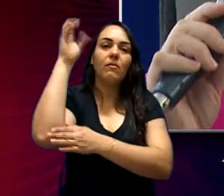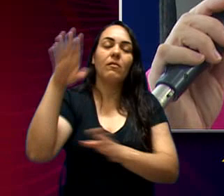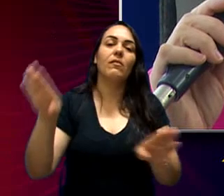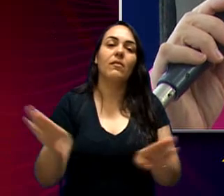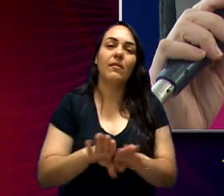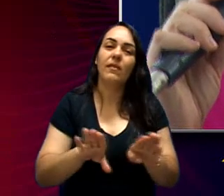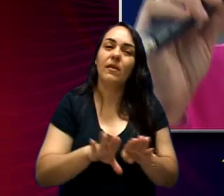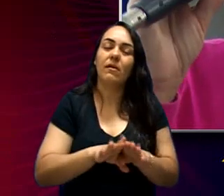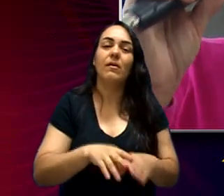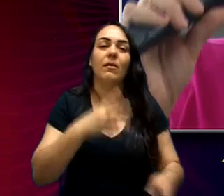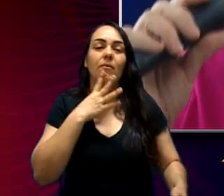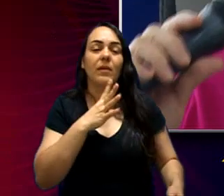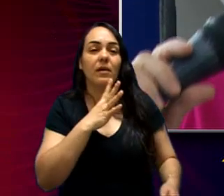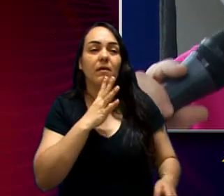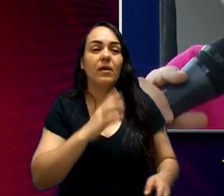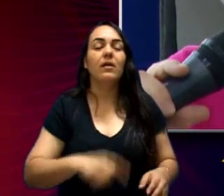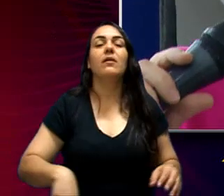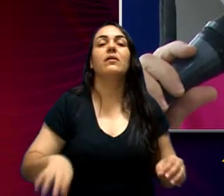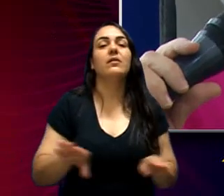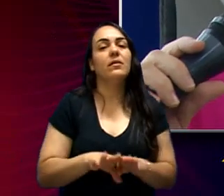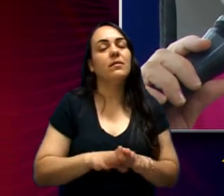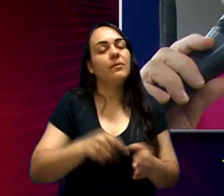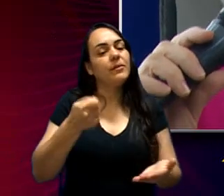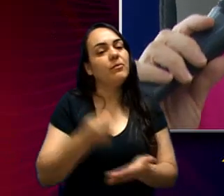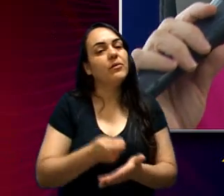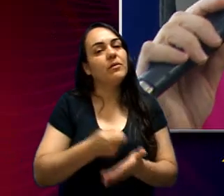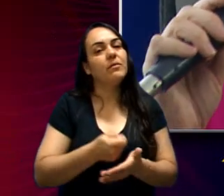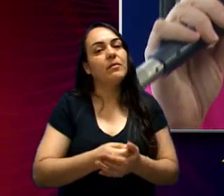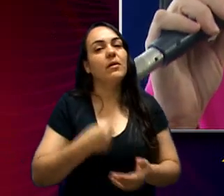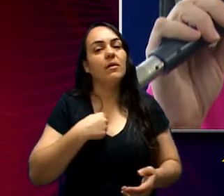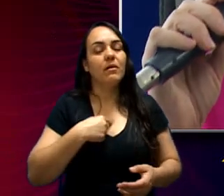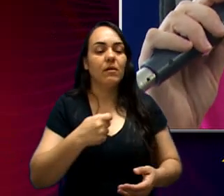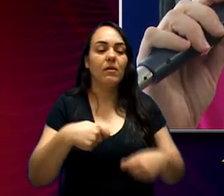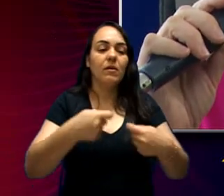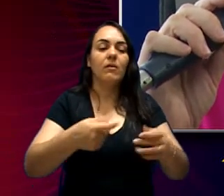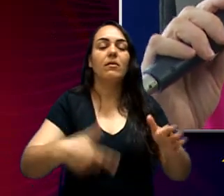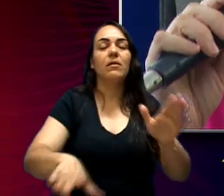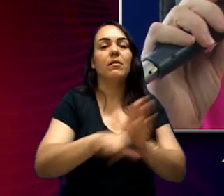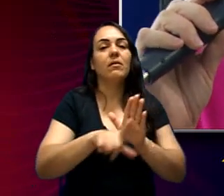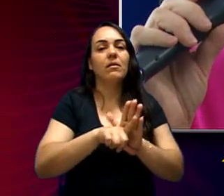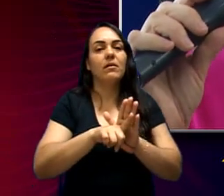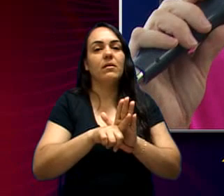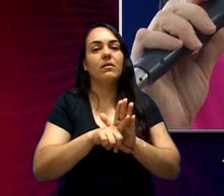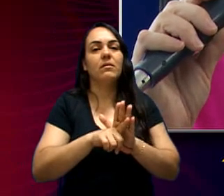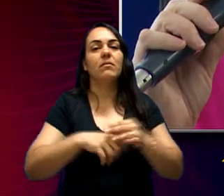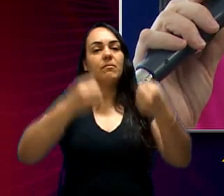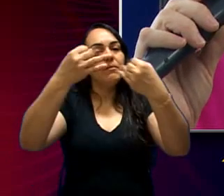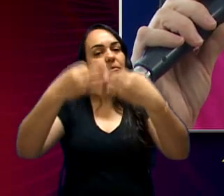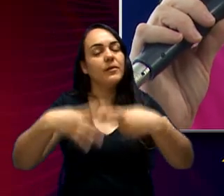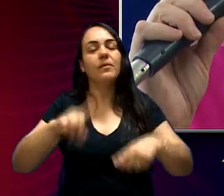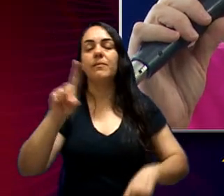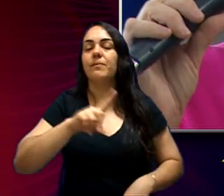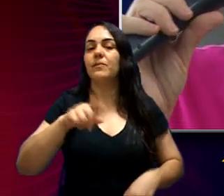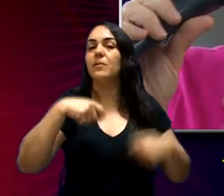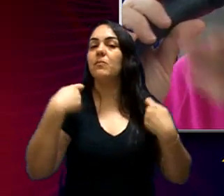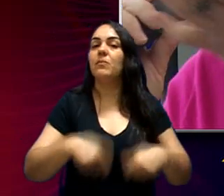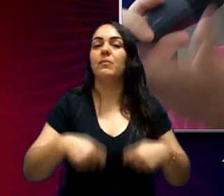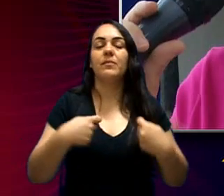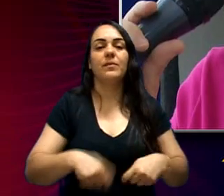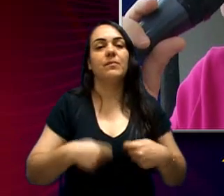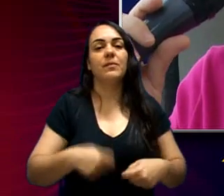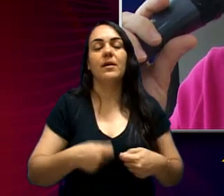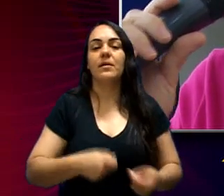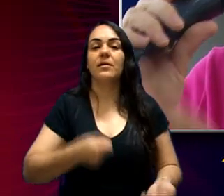sim ter reconhecimento de firma. O que nós estamos colocando nessa lei é que a pessoa que vai... Isso, deixa claro não precise, isso, né? Que a pessoa,